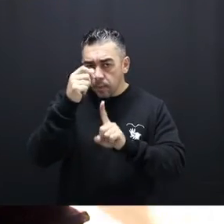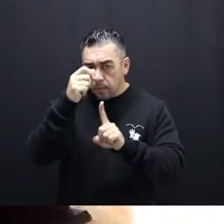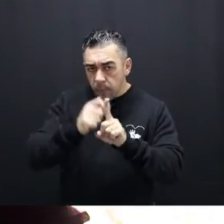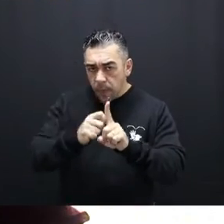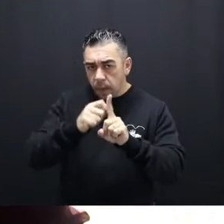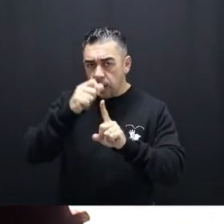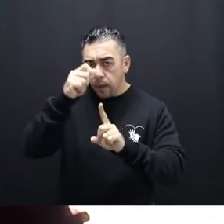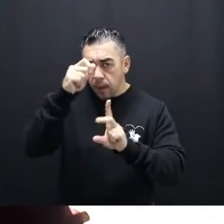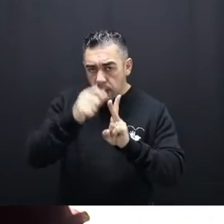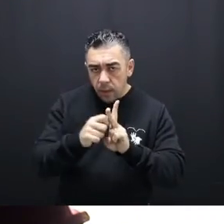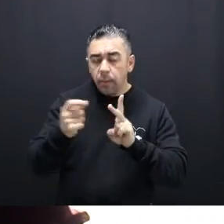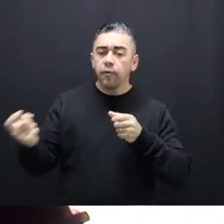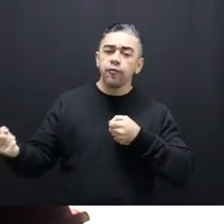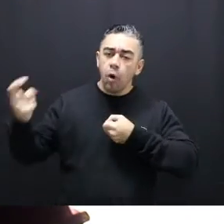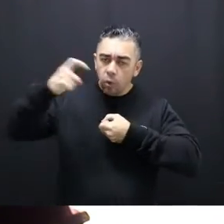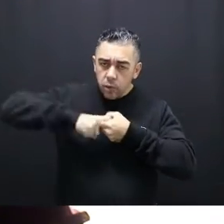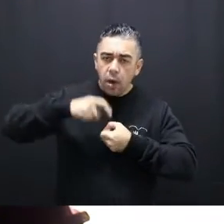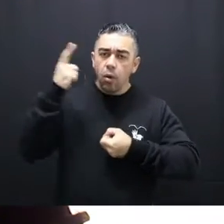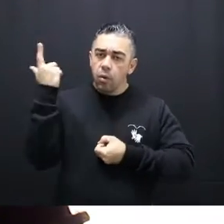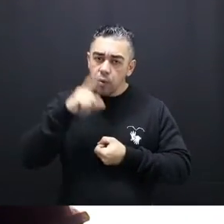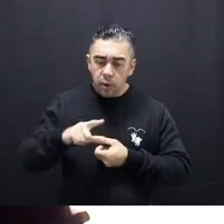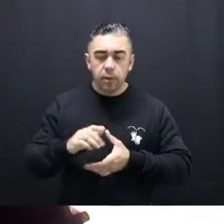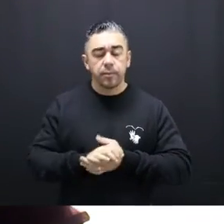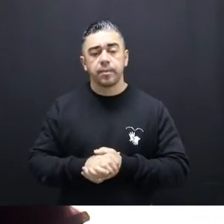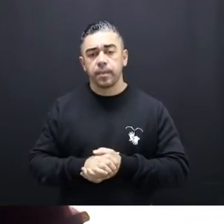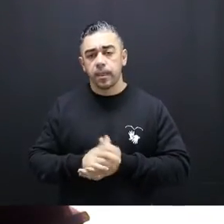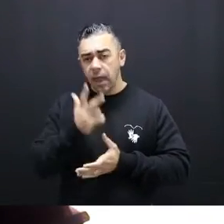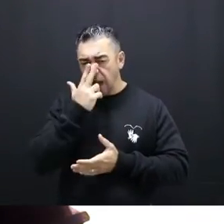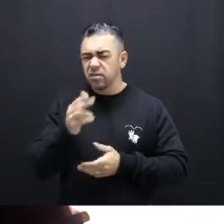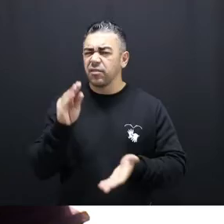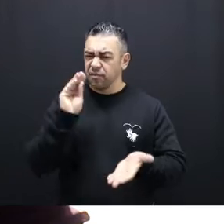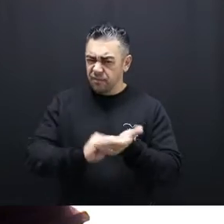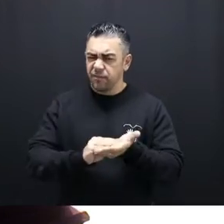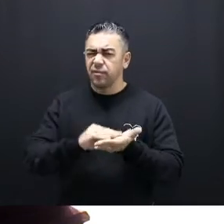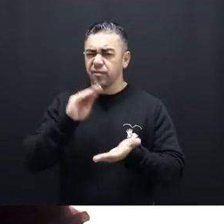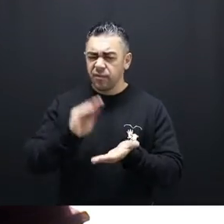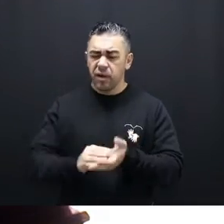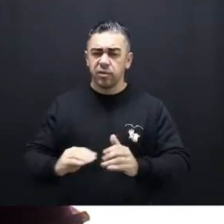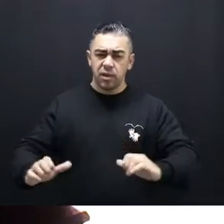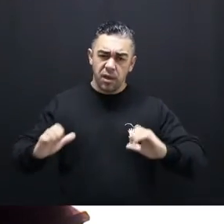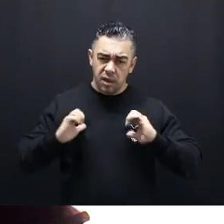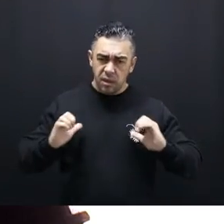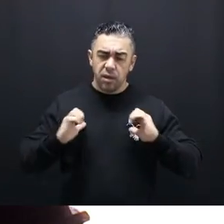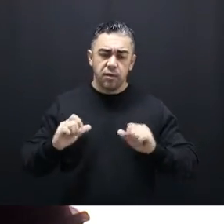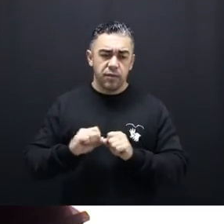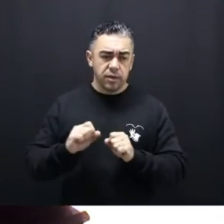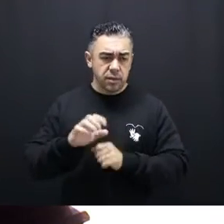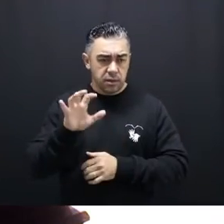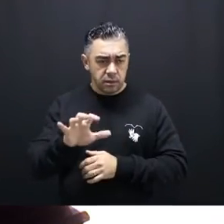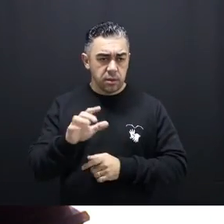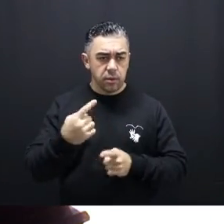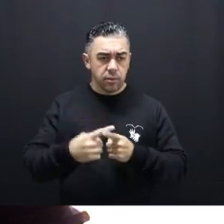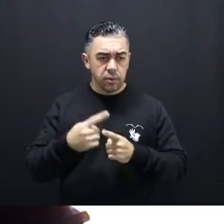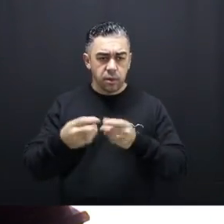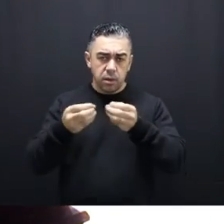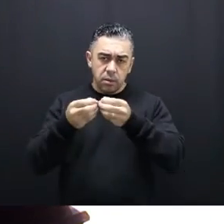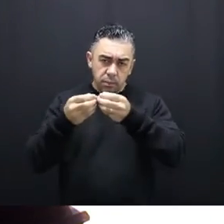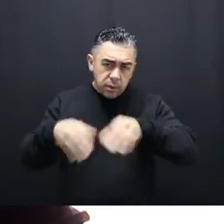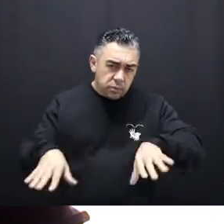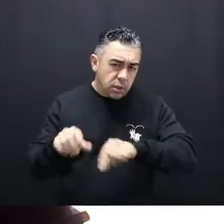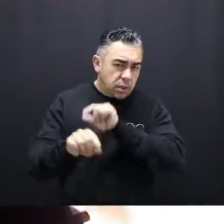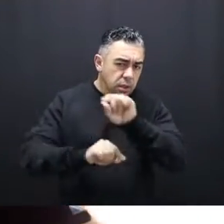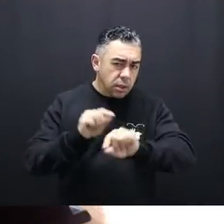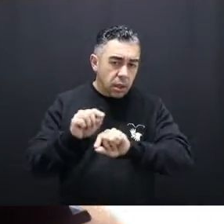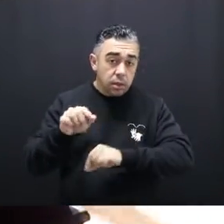trabalhando para voltar isso daí tava então acredito que eu não falta de ética também jogador fazer isso porque quem está sendo prejudicada EA comunidade